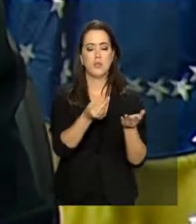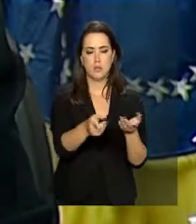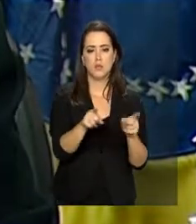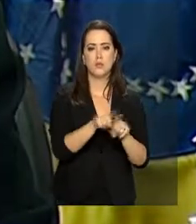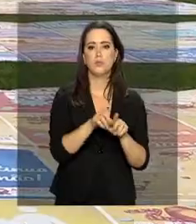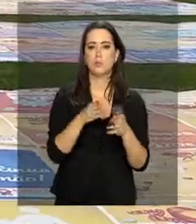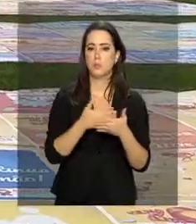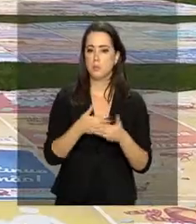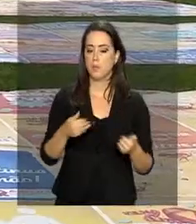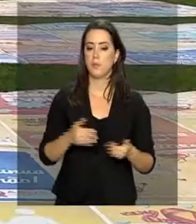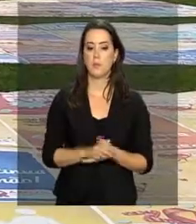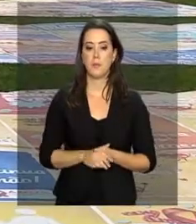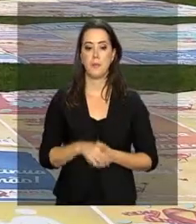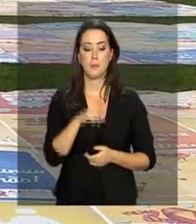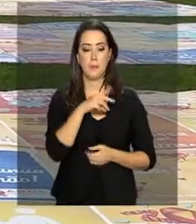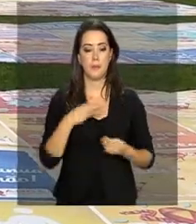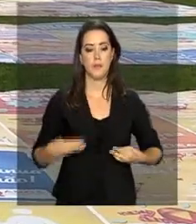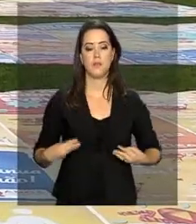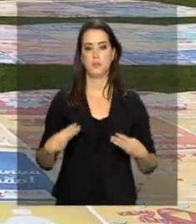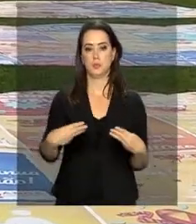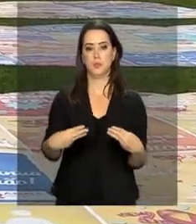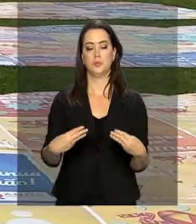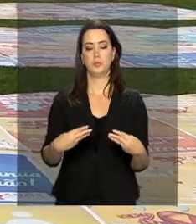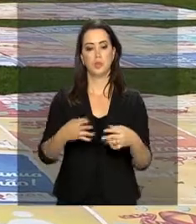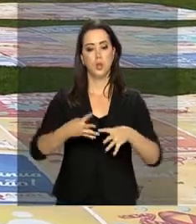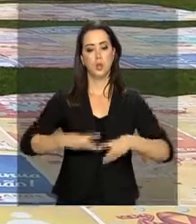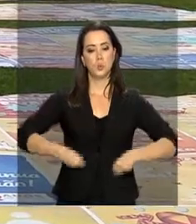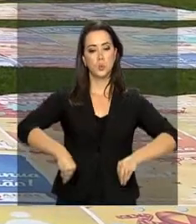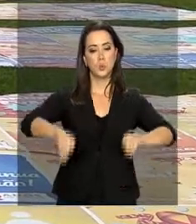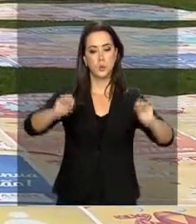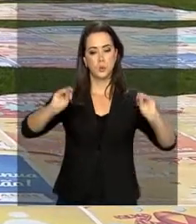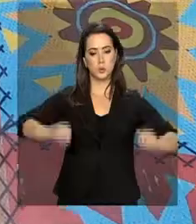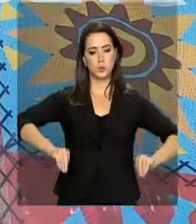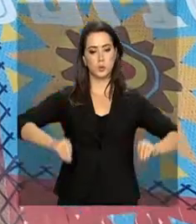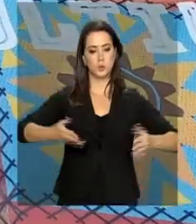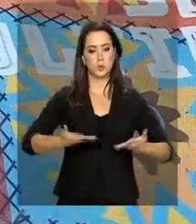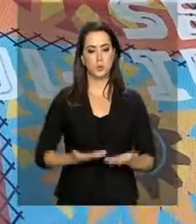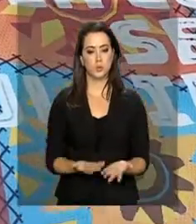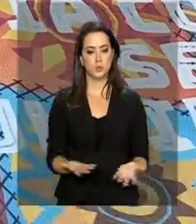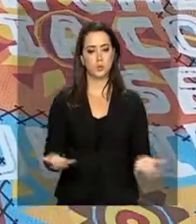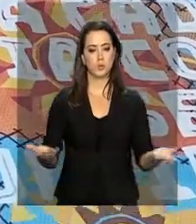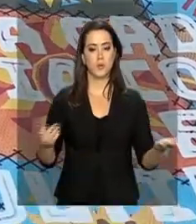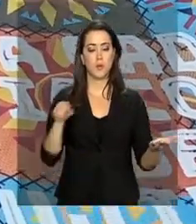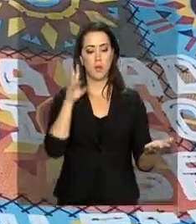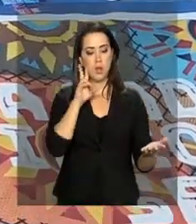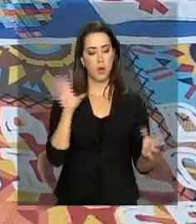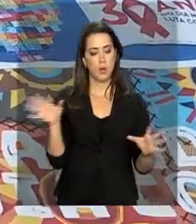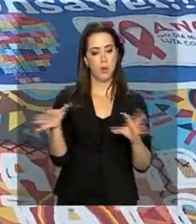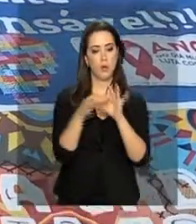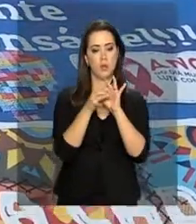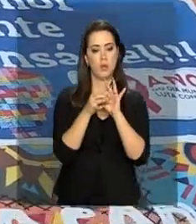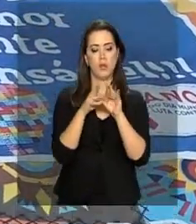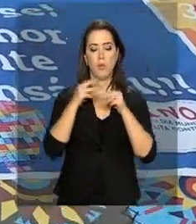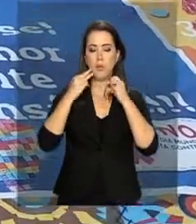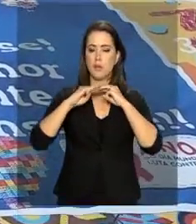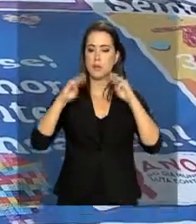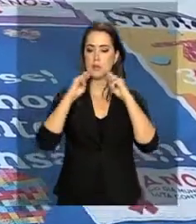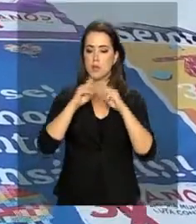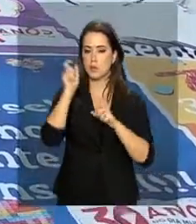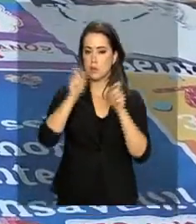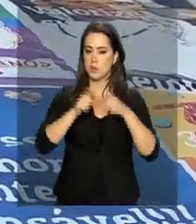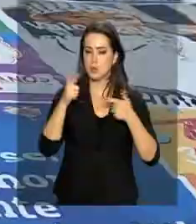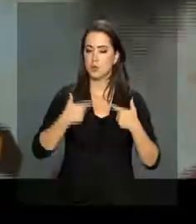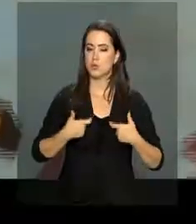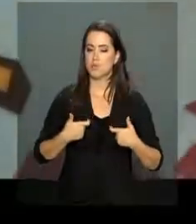esse incremento na esplanada dos ministérios uma grande colcha de retalho reuniu mensagens de apoio para quem continua na luta